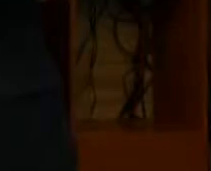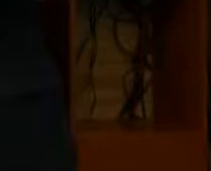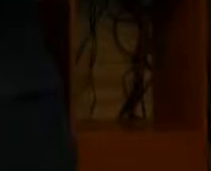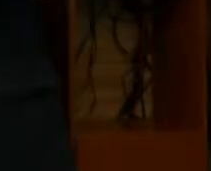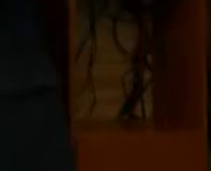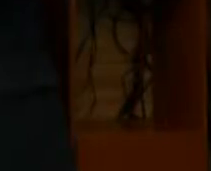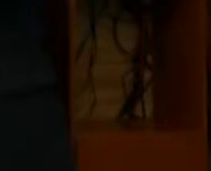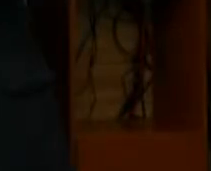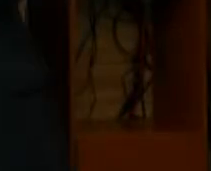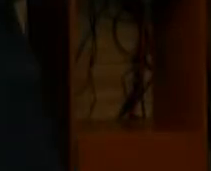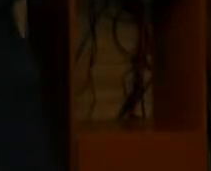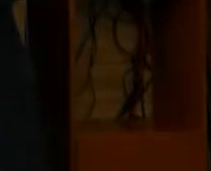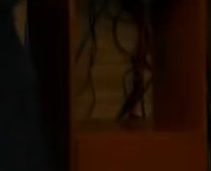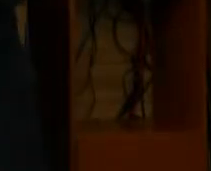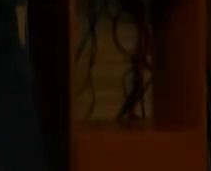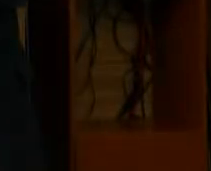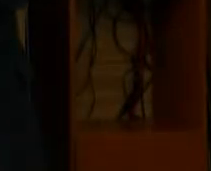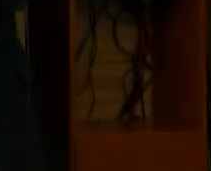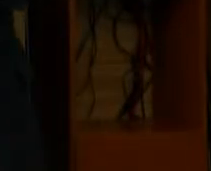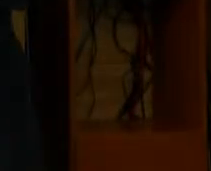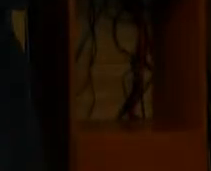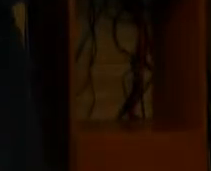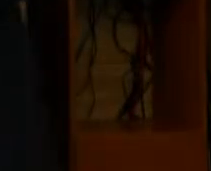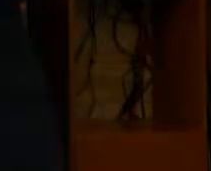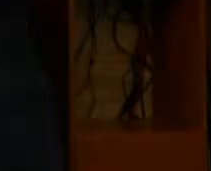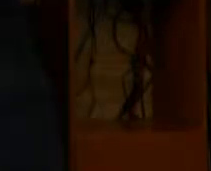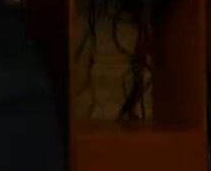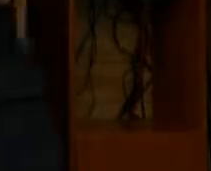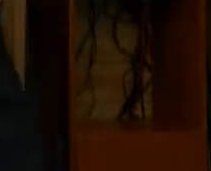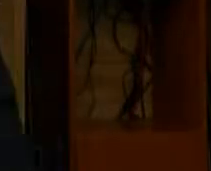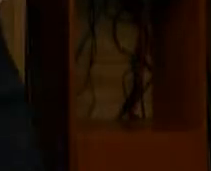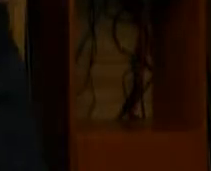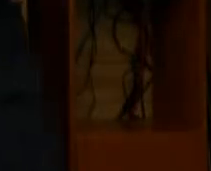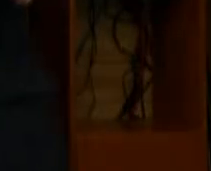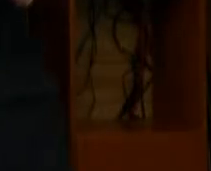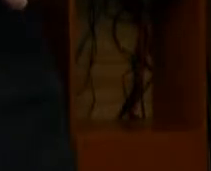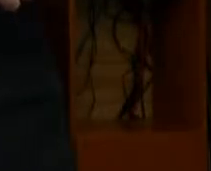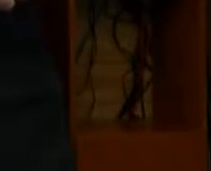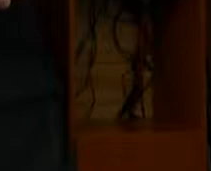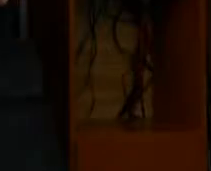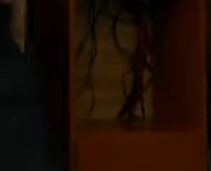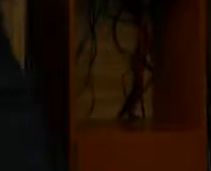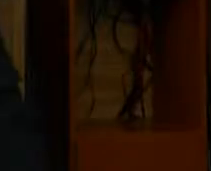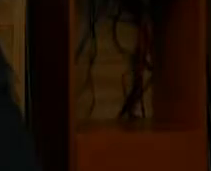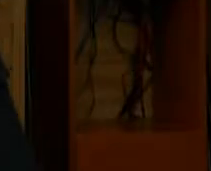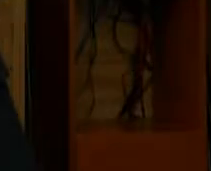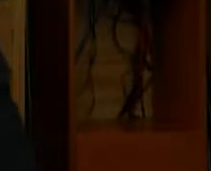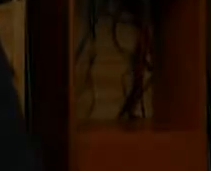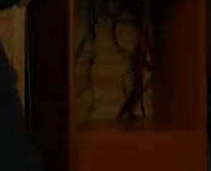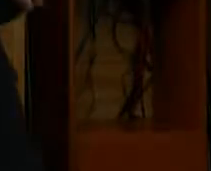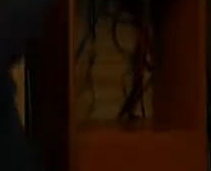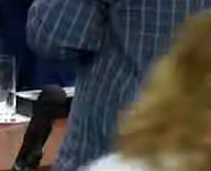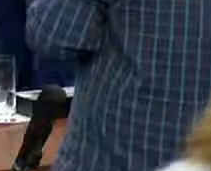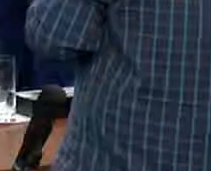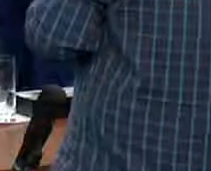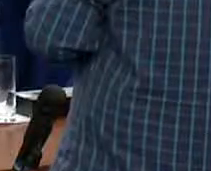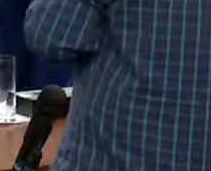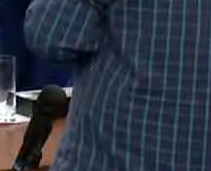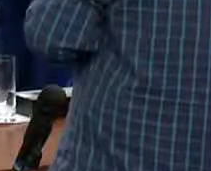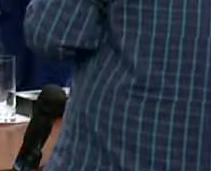Manga, homenageia Aparecida Alves Moreira de Medeiros.